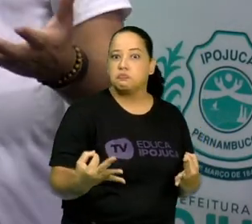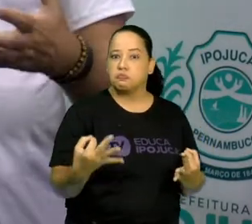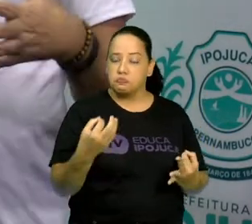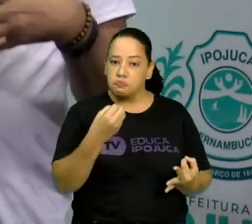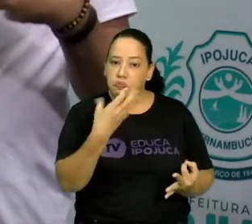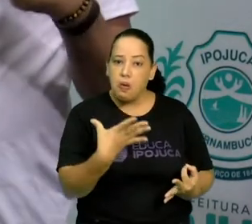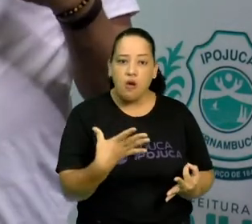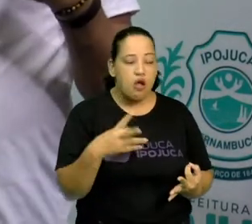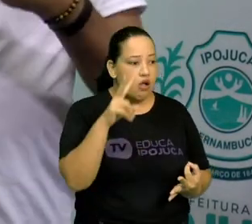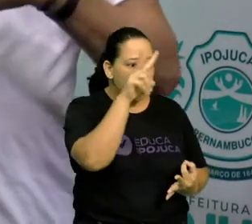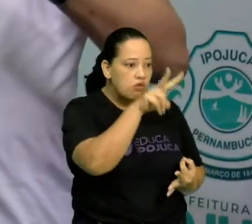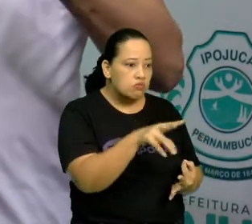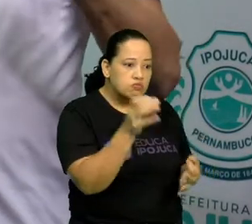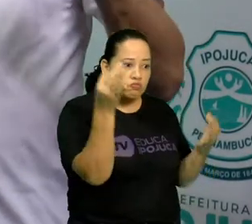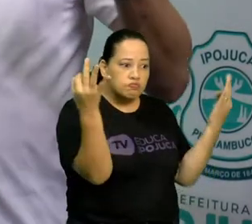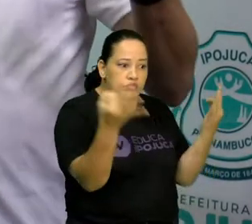eles